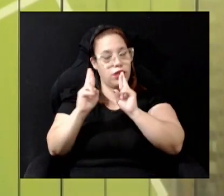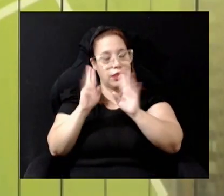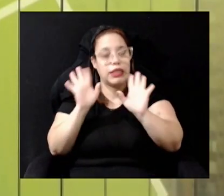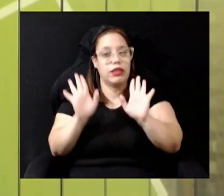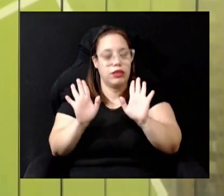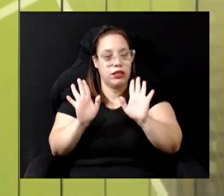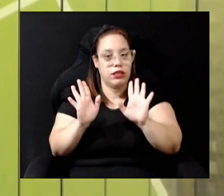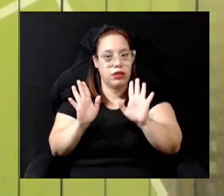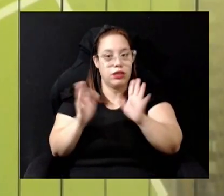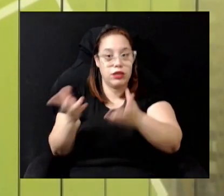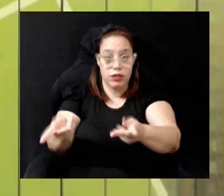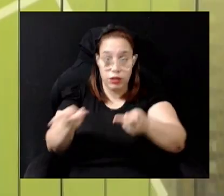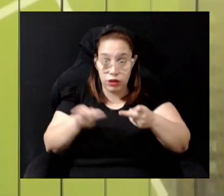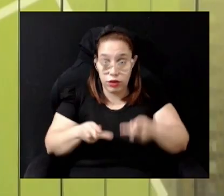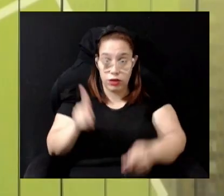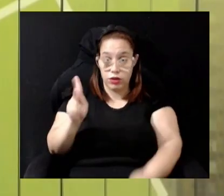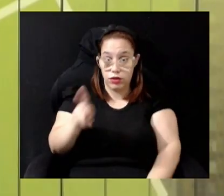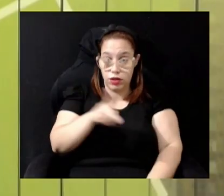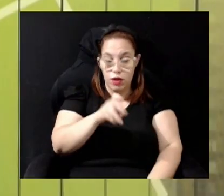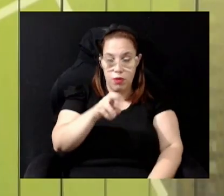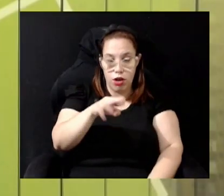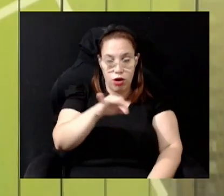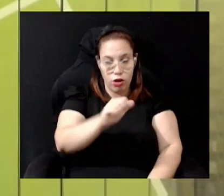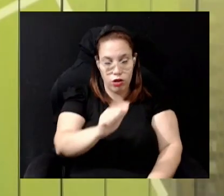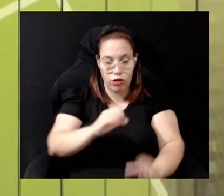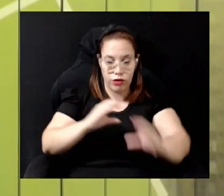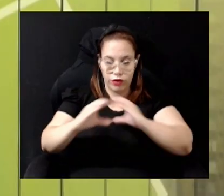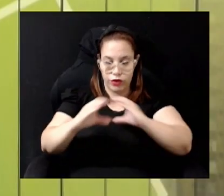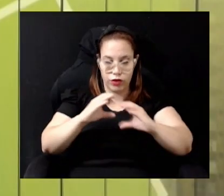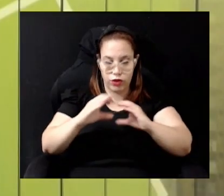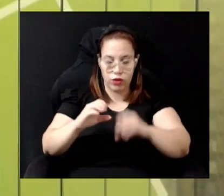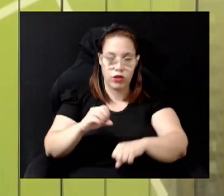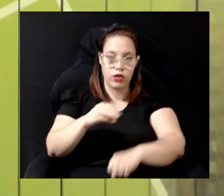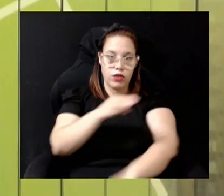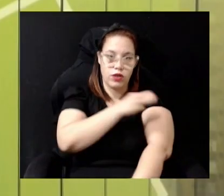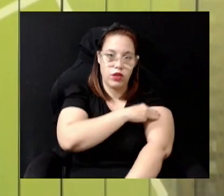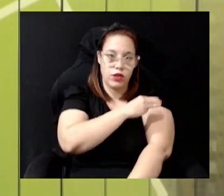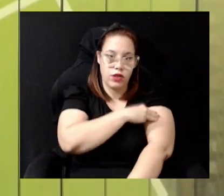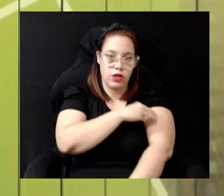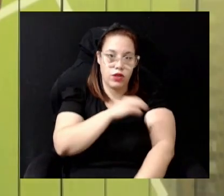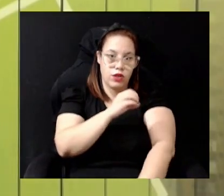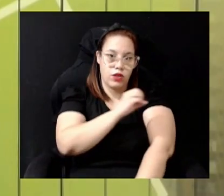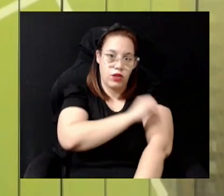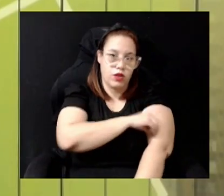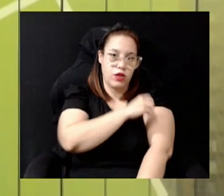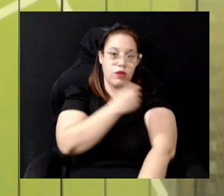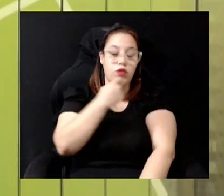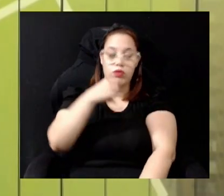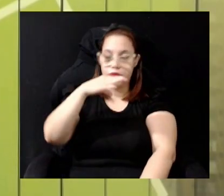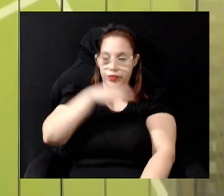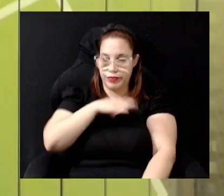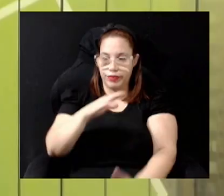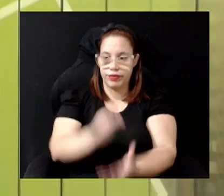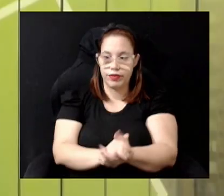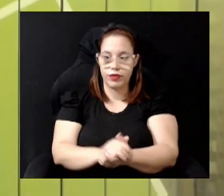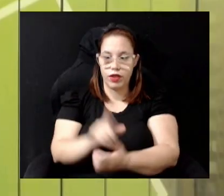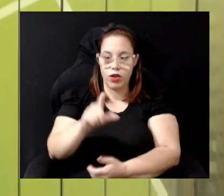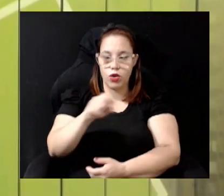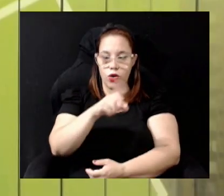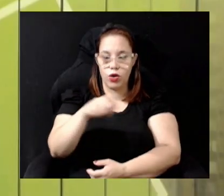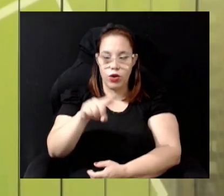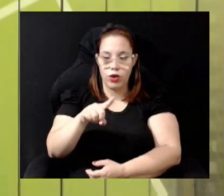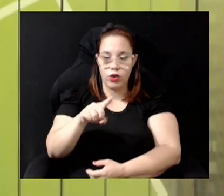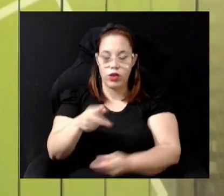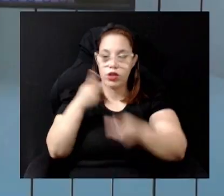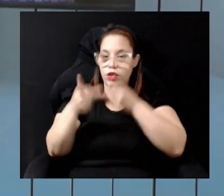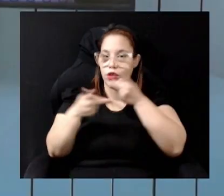convidou o professor de Biologia e coordenador do ensino médio da Oficina do Estudante aqui de Campinas, Luiz Felipe Tuon, para falar um pouco mais sobre esse